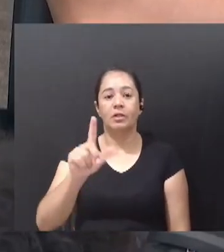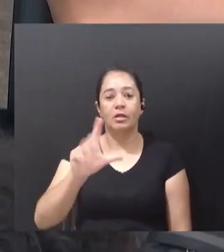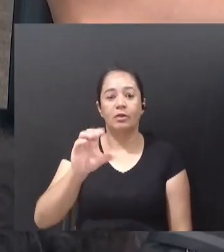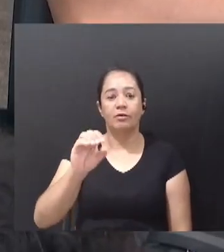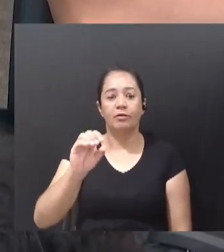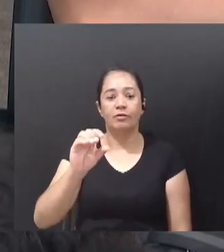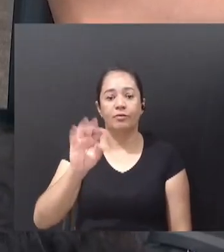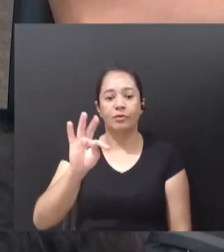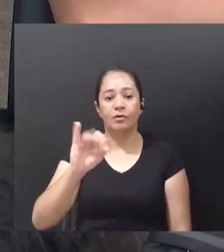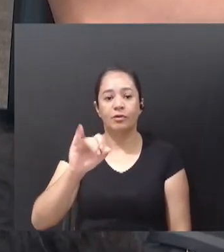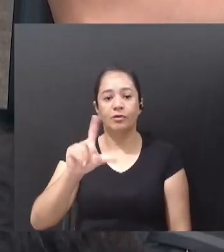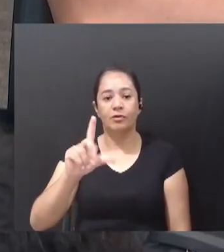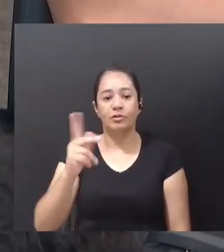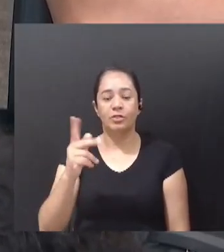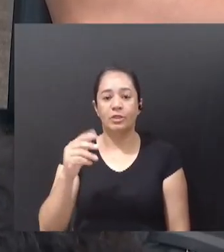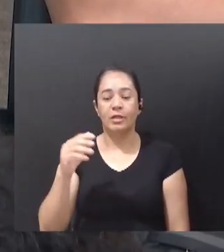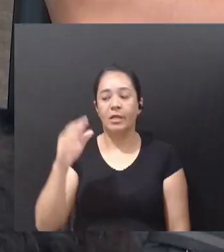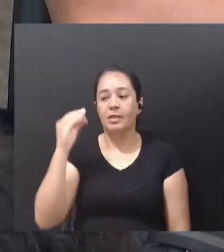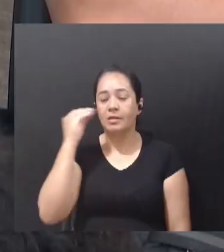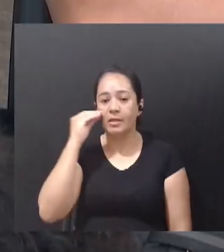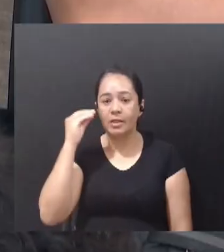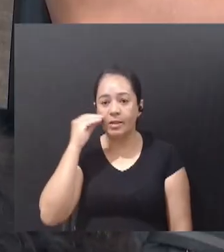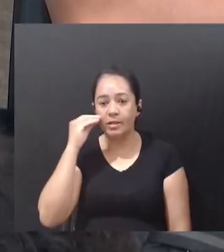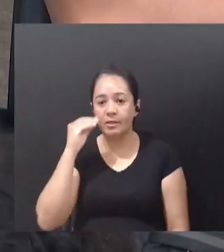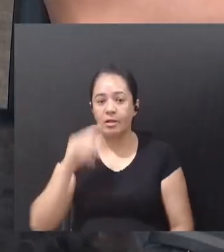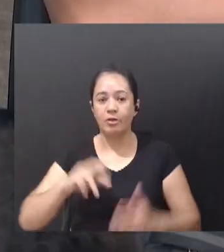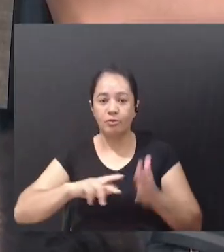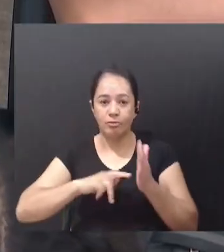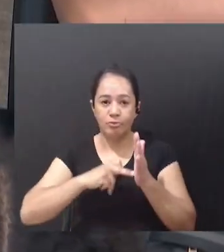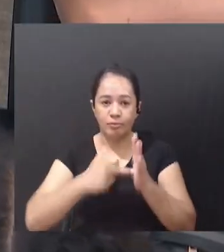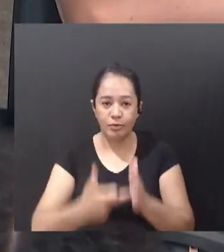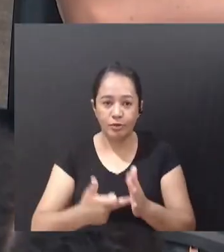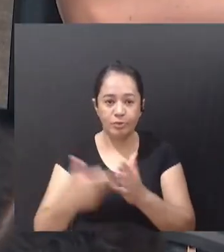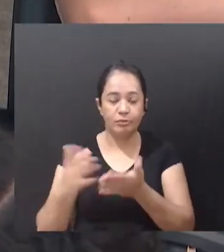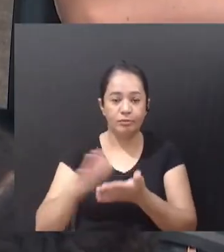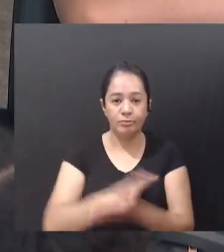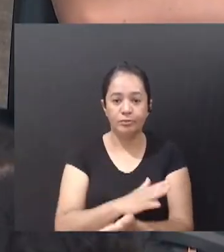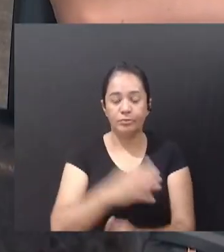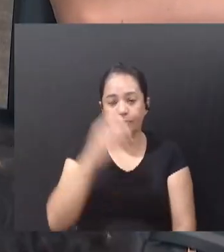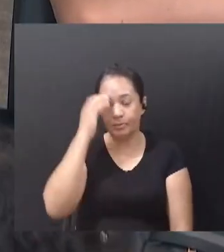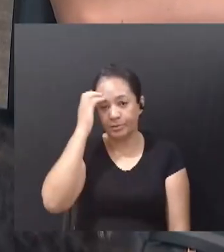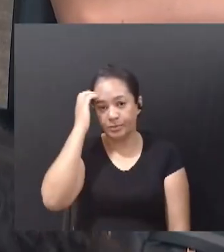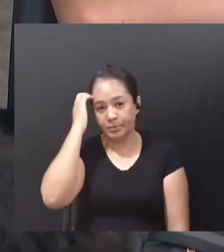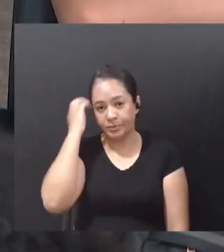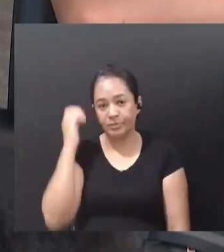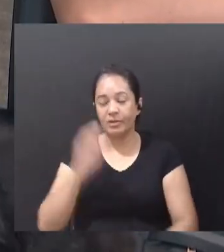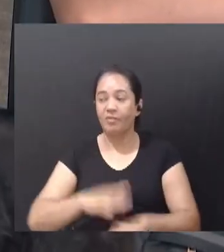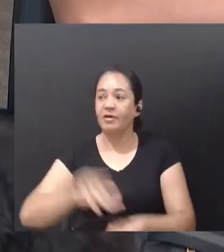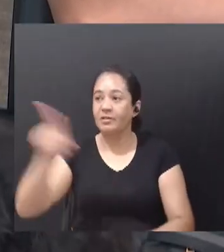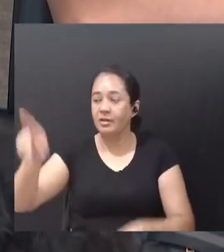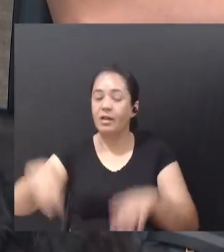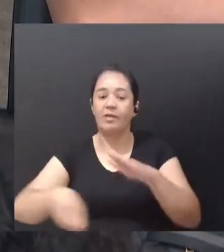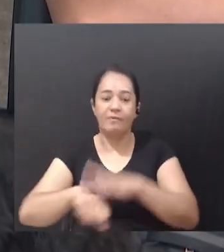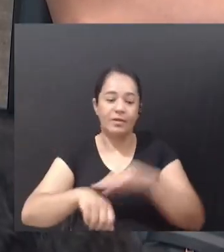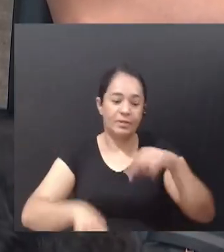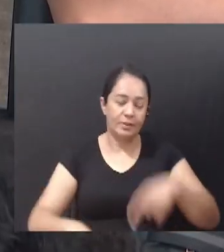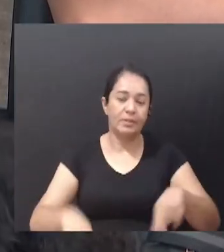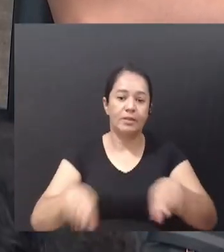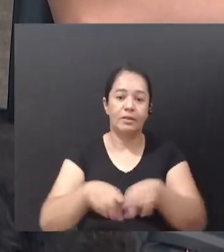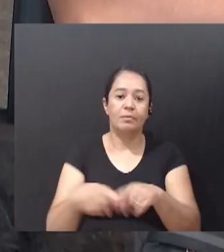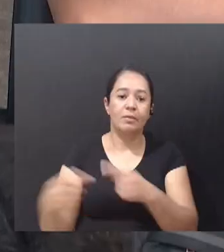barrar o genocídio em Gaza. E lembrando, né, o que eles fazem lá, eles também fazem aqui contra os nossos